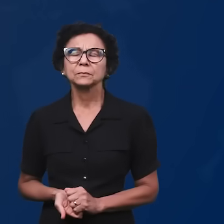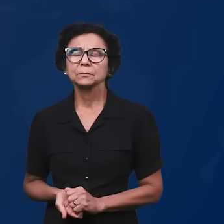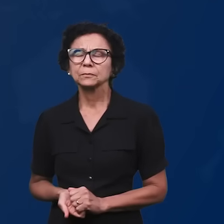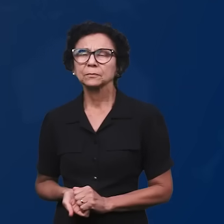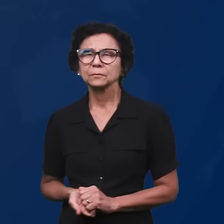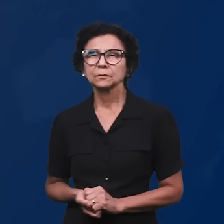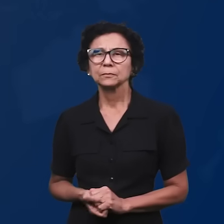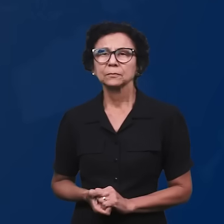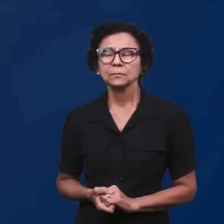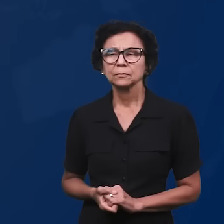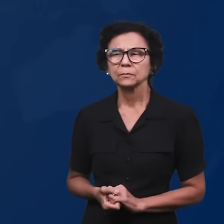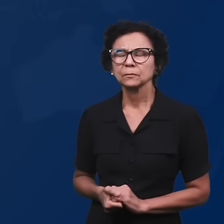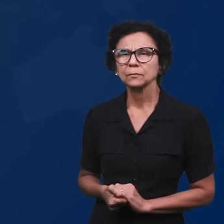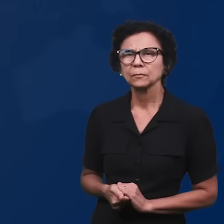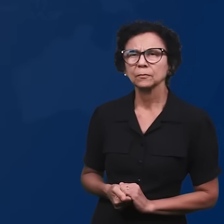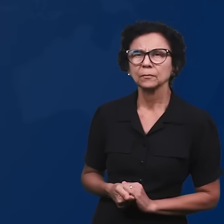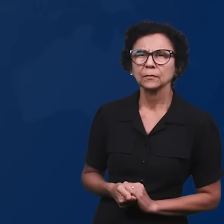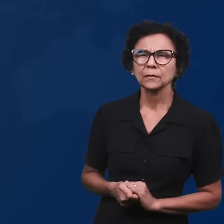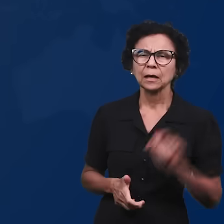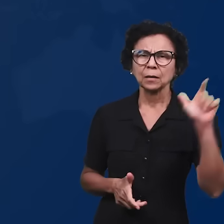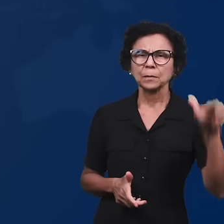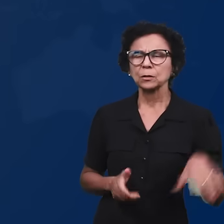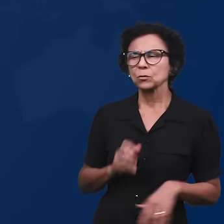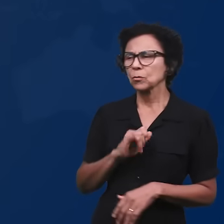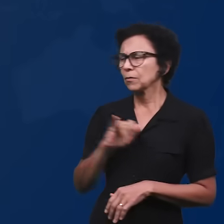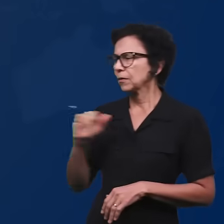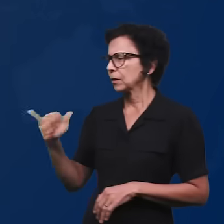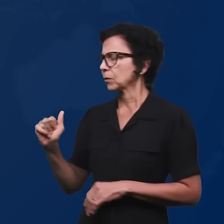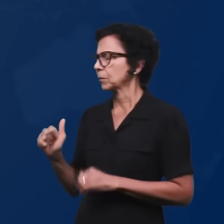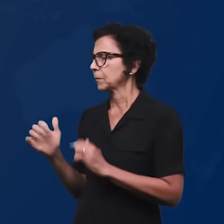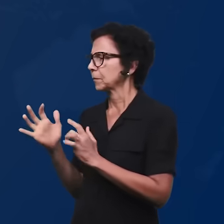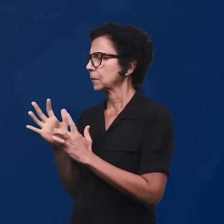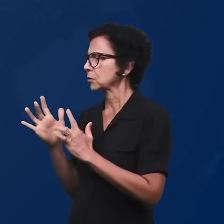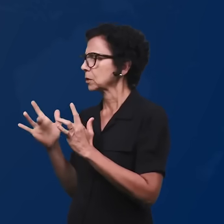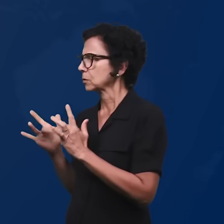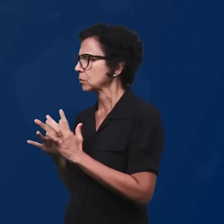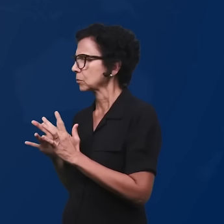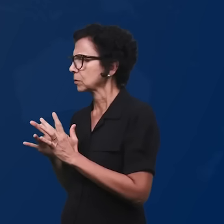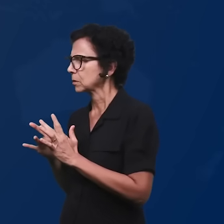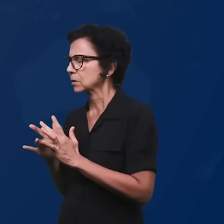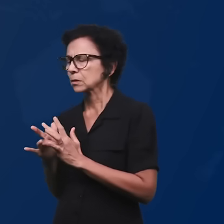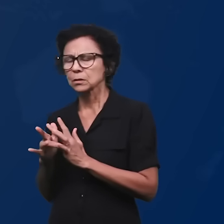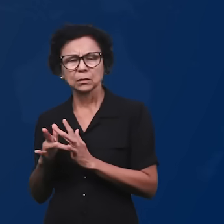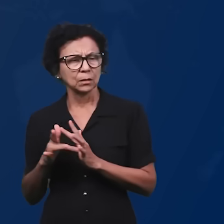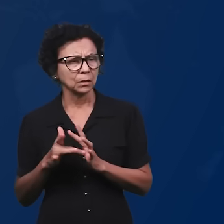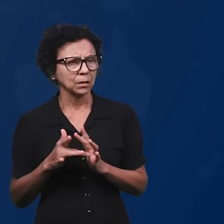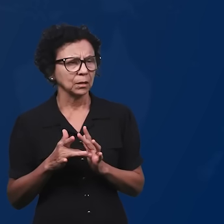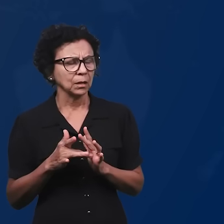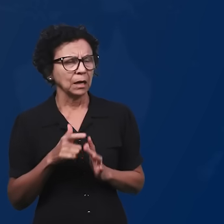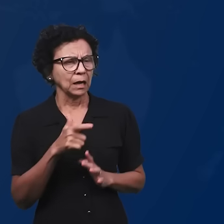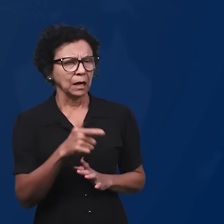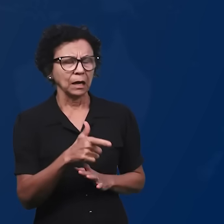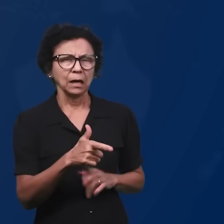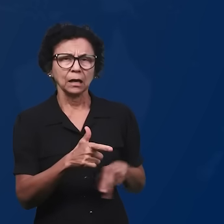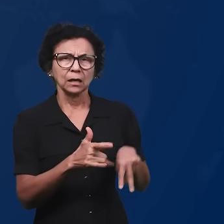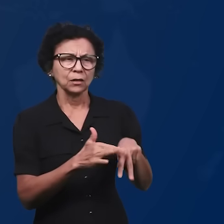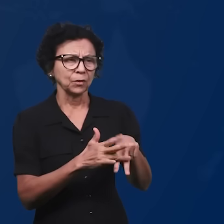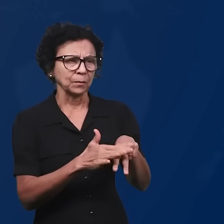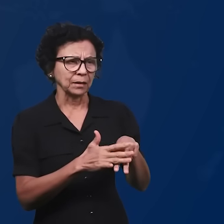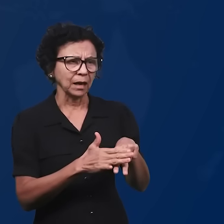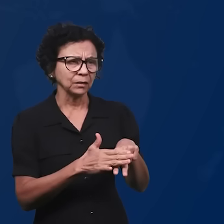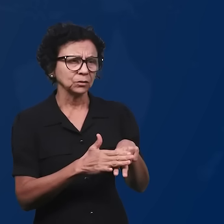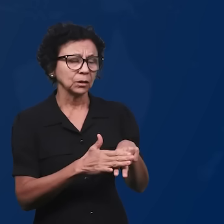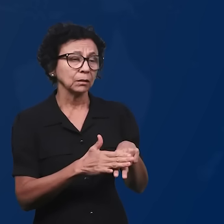E Jesus, ouvindo isso, disse: Esta enfermidade não é para a morte, mas para a glória de Deus, para que o Filho de